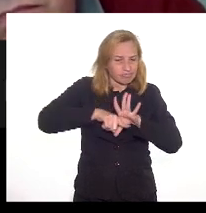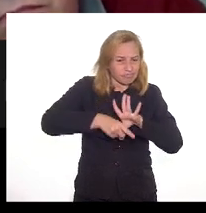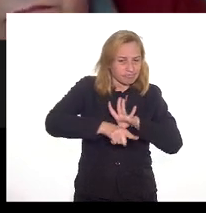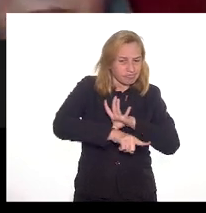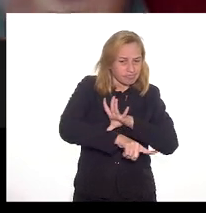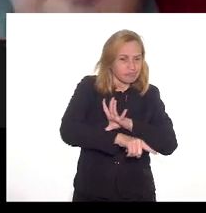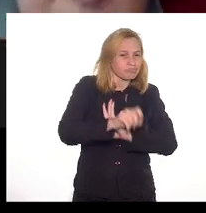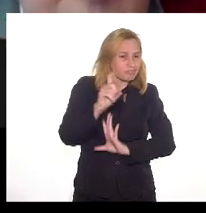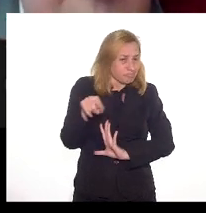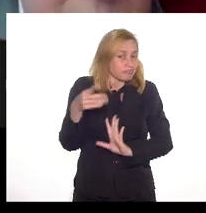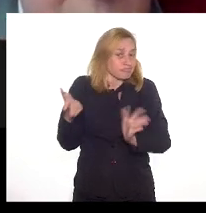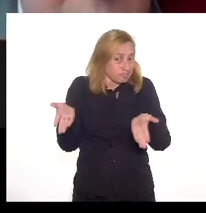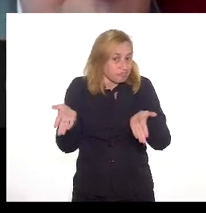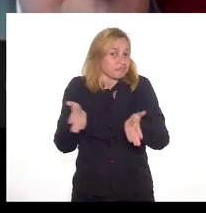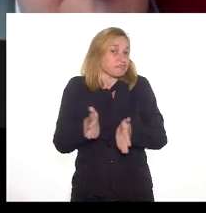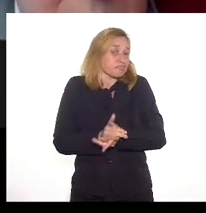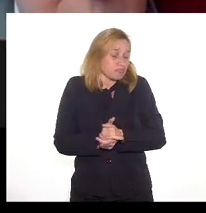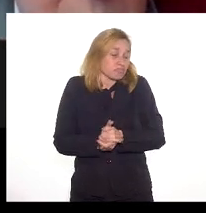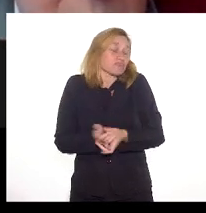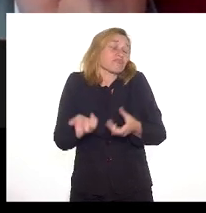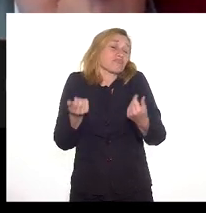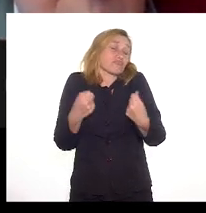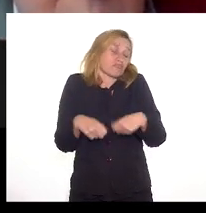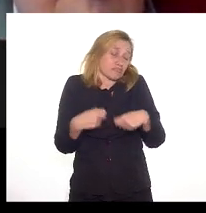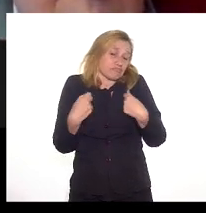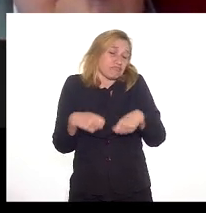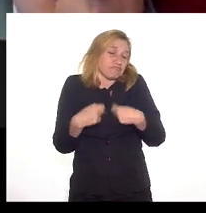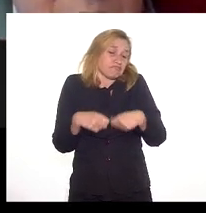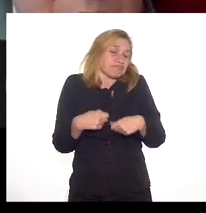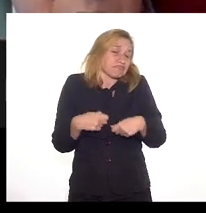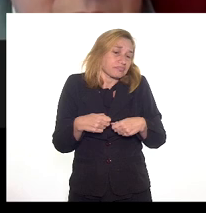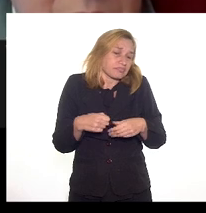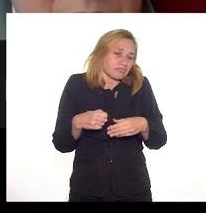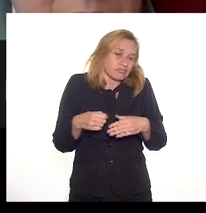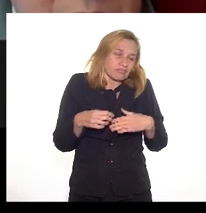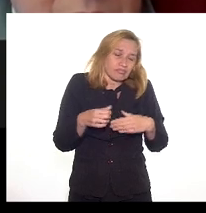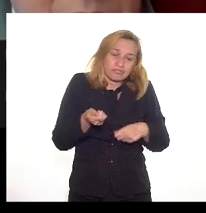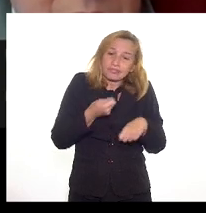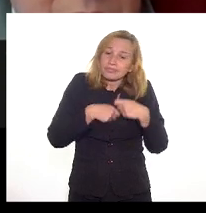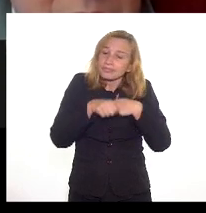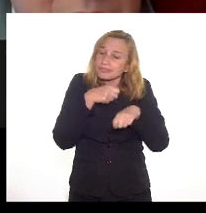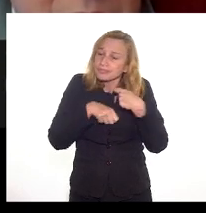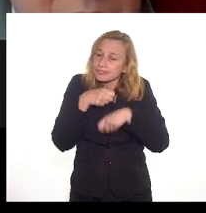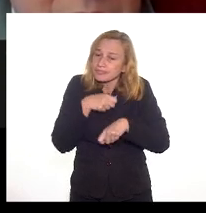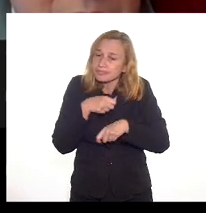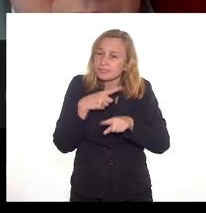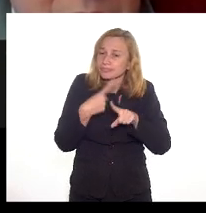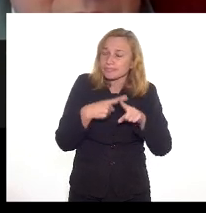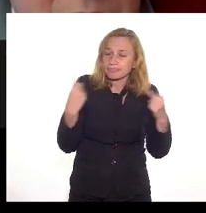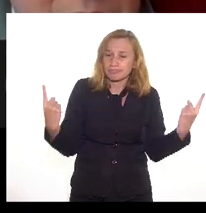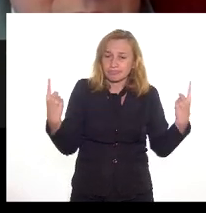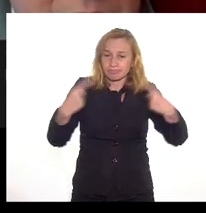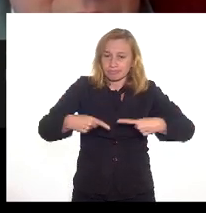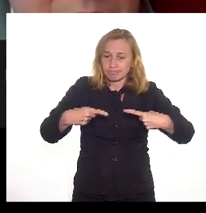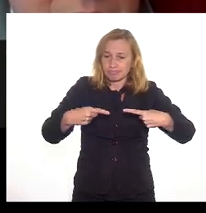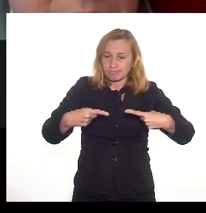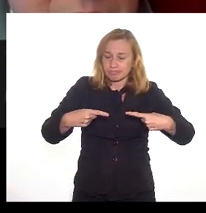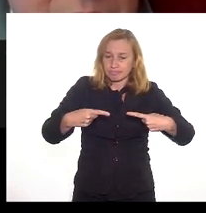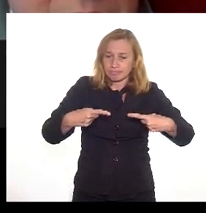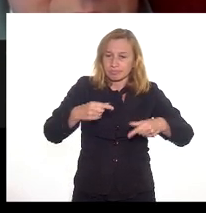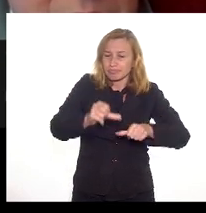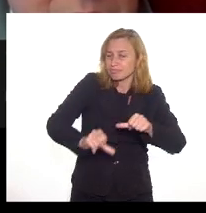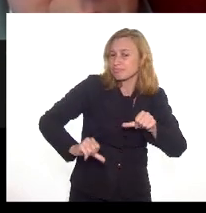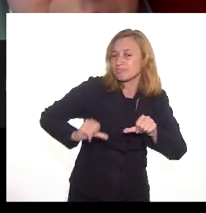né? E que ele precisa ser mais coordenado, porque a questão da competitividade